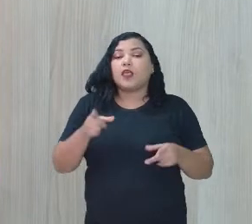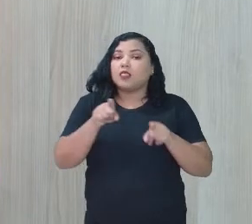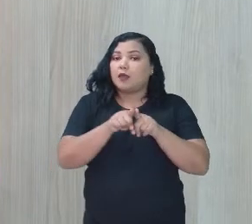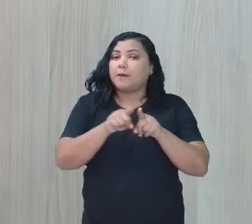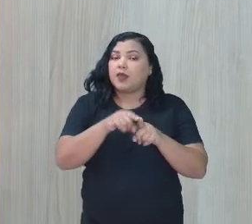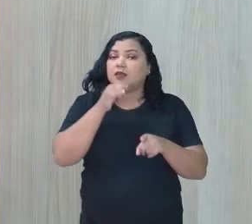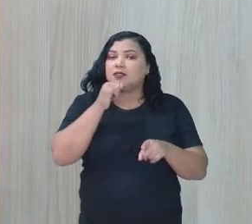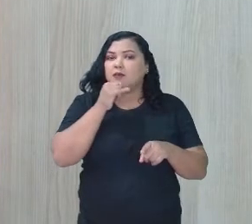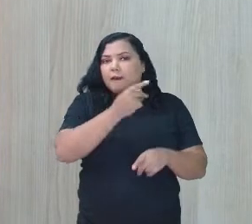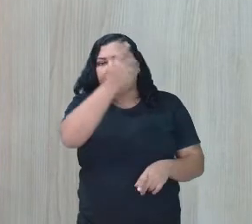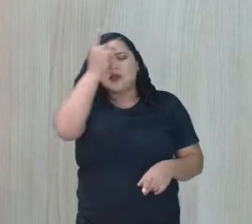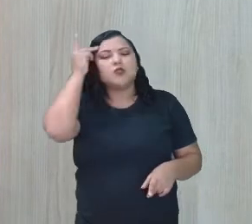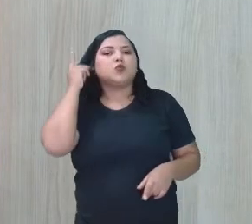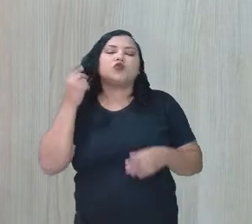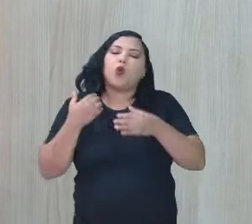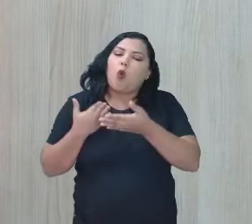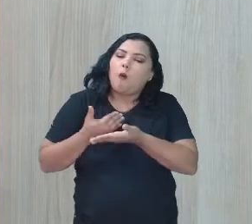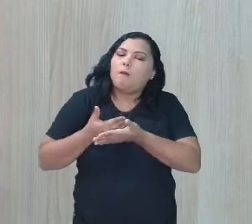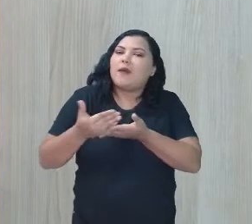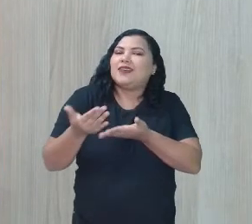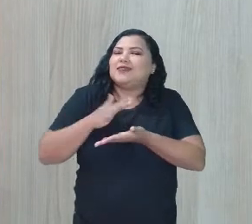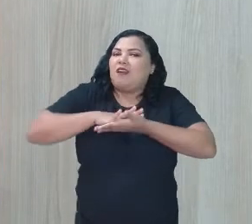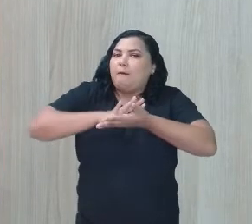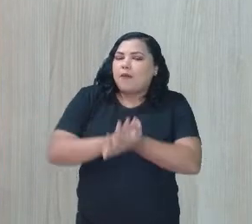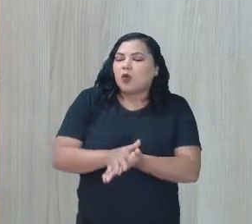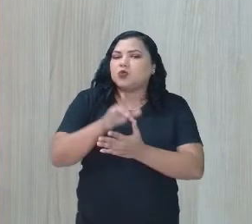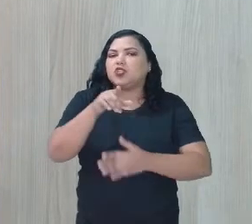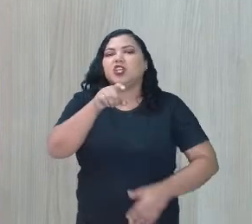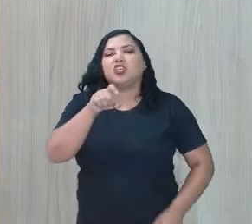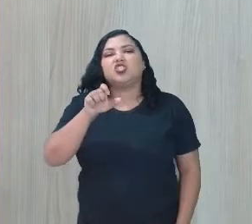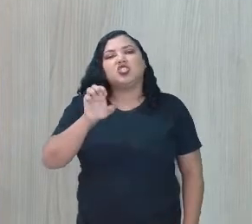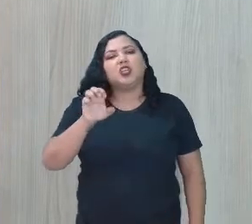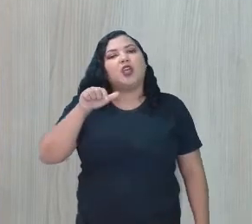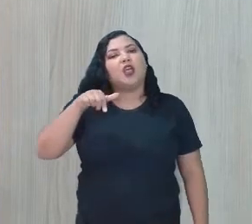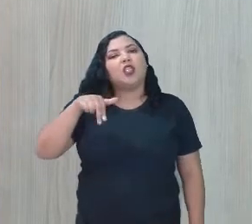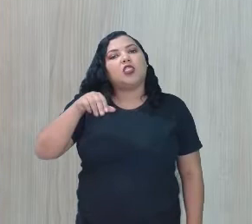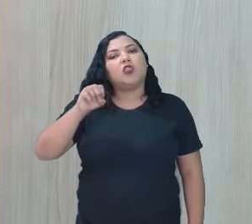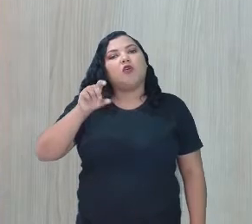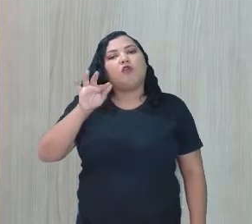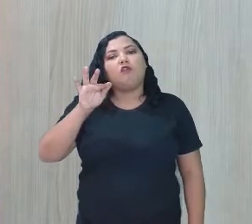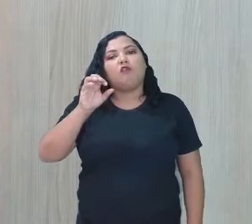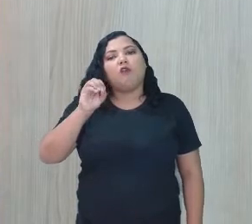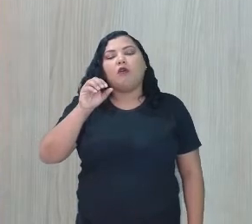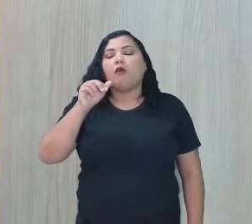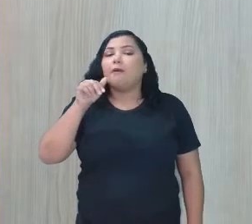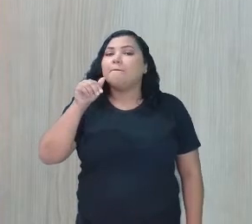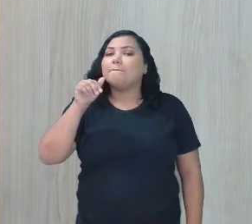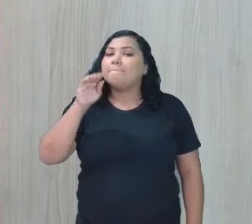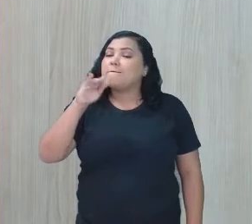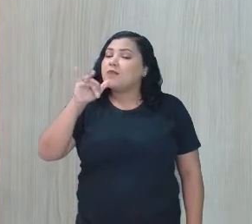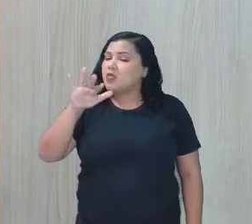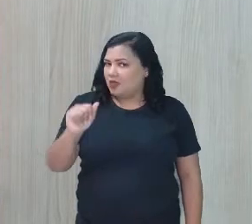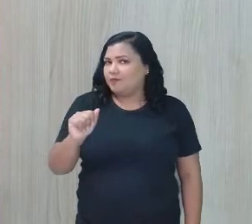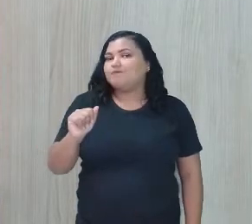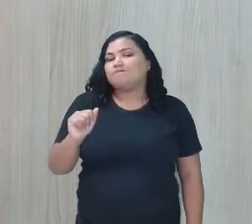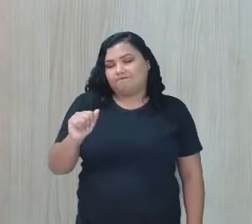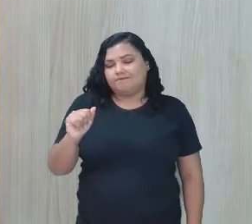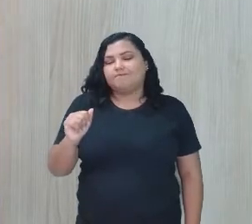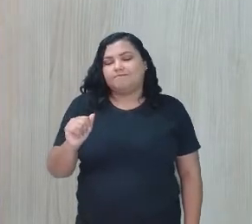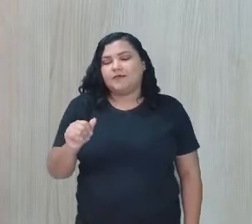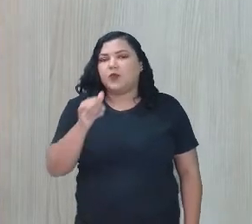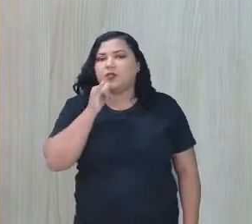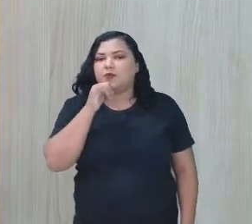bem, né, a xenofobia é né, das expressões dessa, enfim, dessa dualidade, né, desse conflito